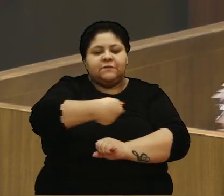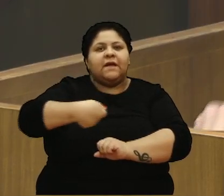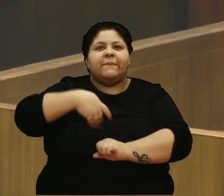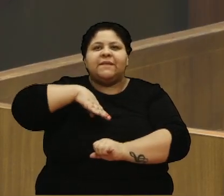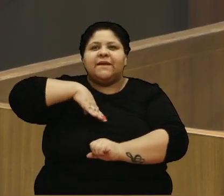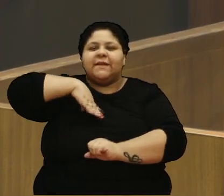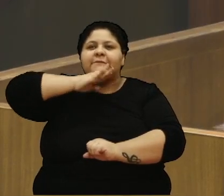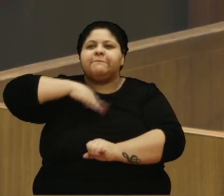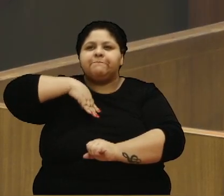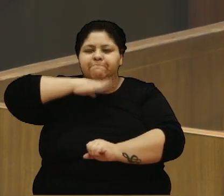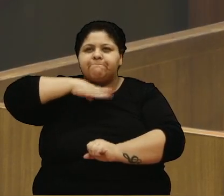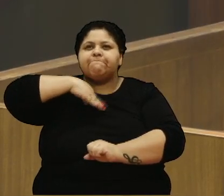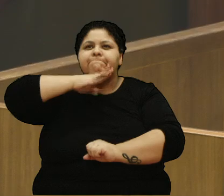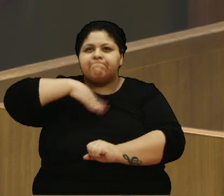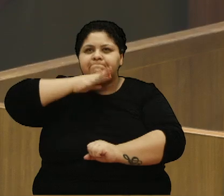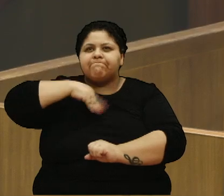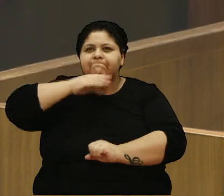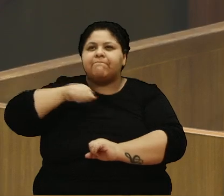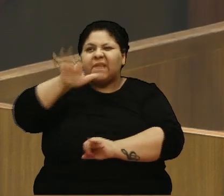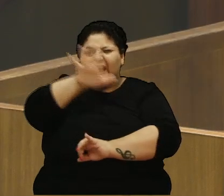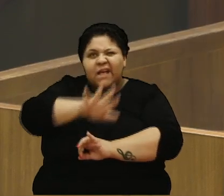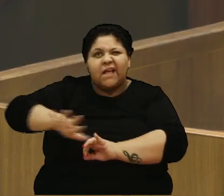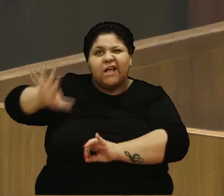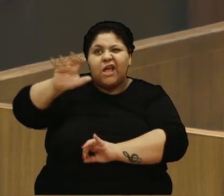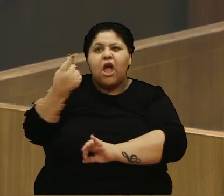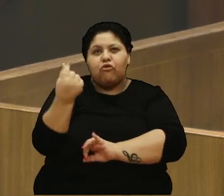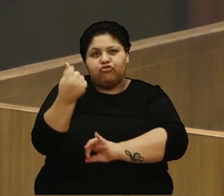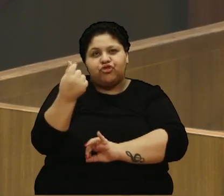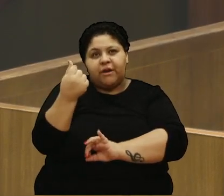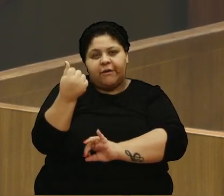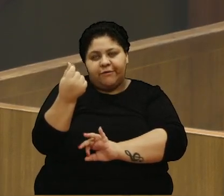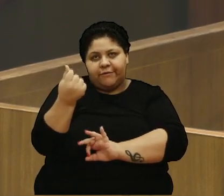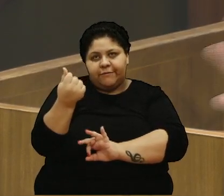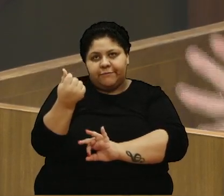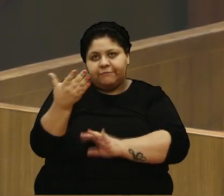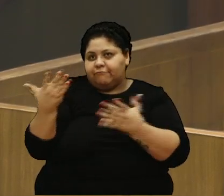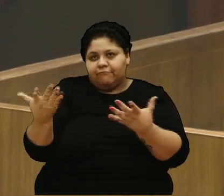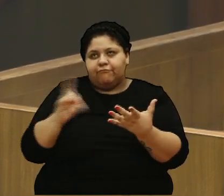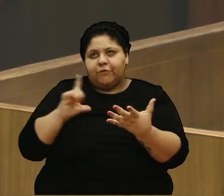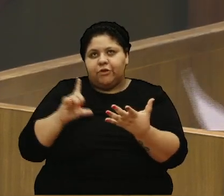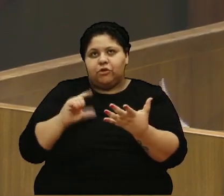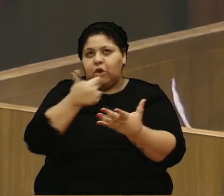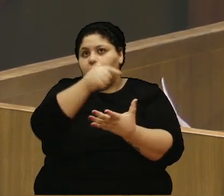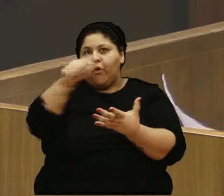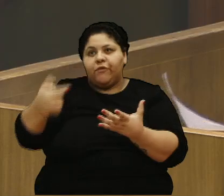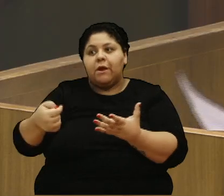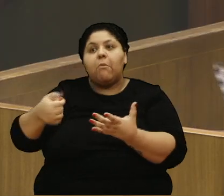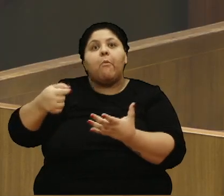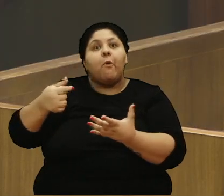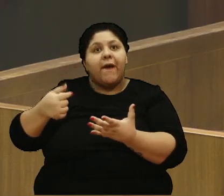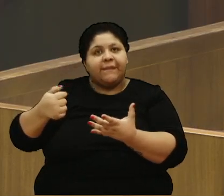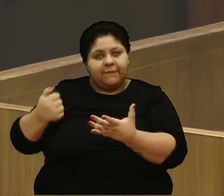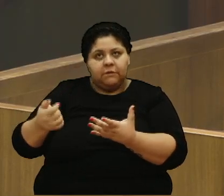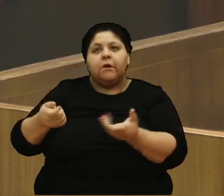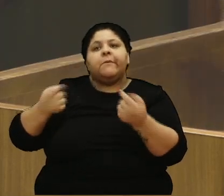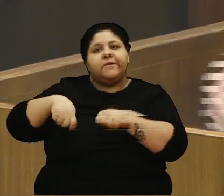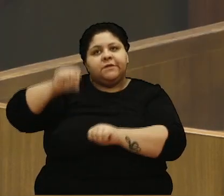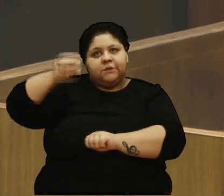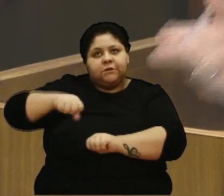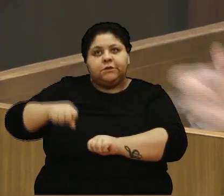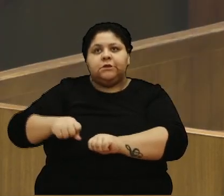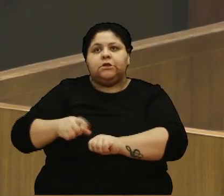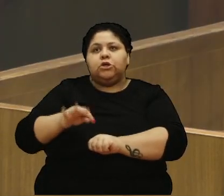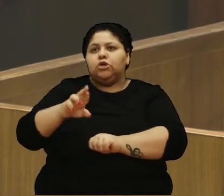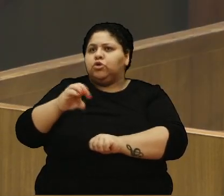aplicativo. A moeda de corrente nacional é o dinheiro, né? O dinheiro, então não existe outra moeda, então eles deveriam sim, né, ter